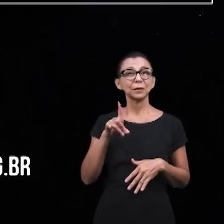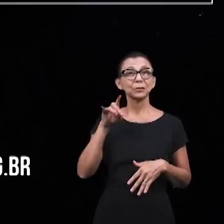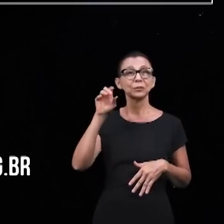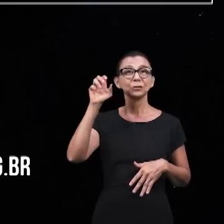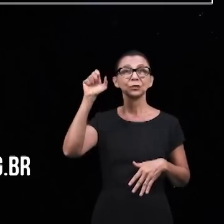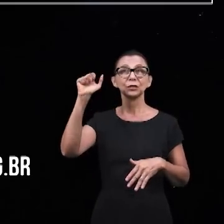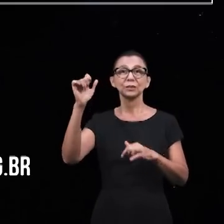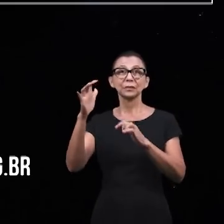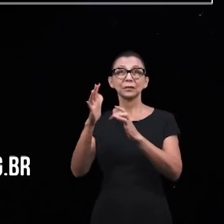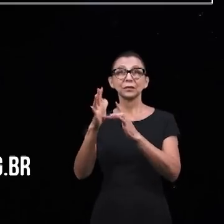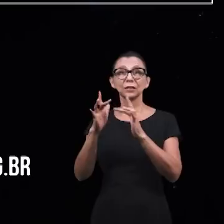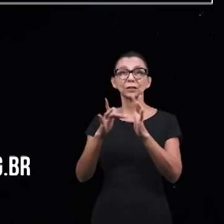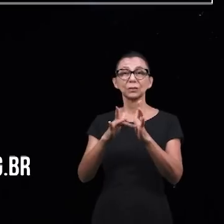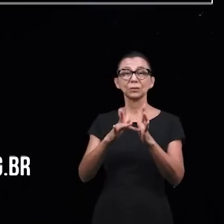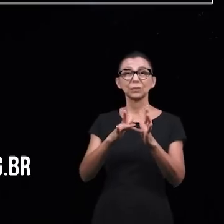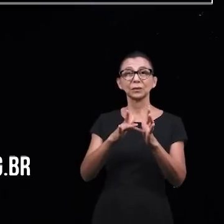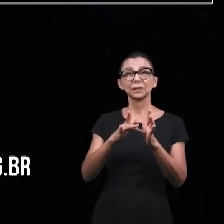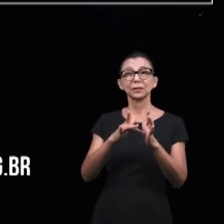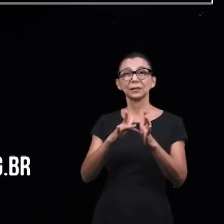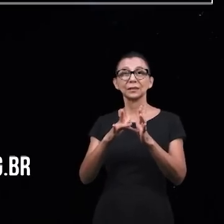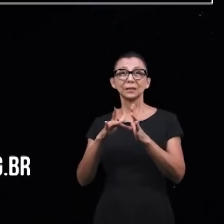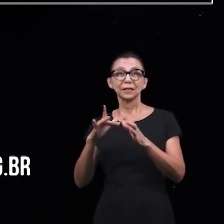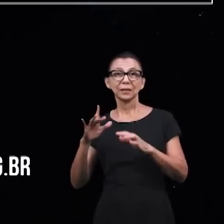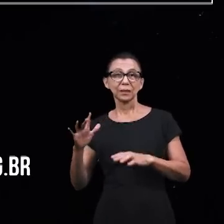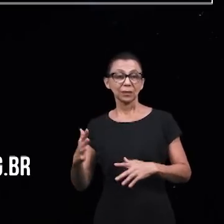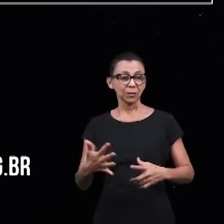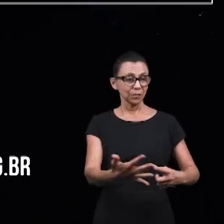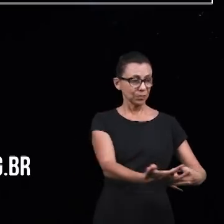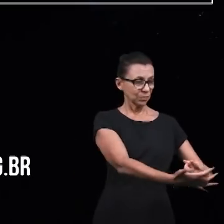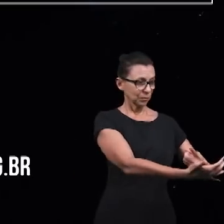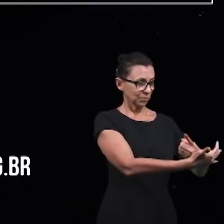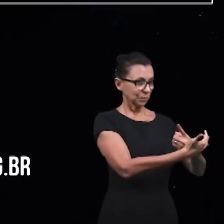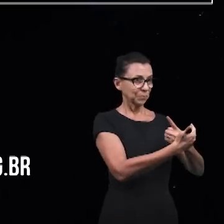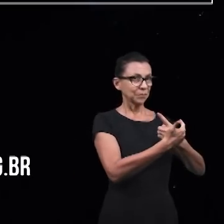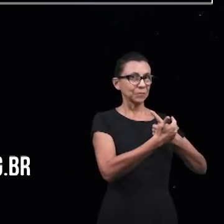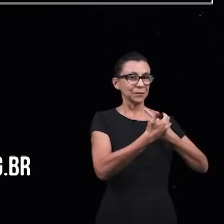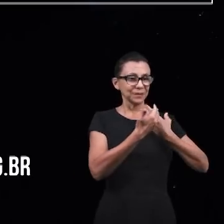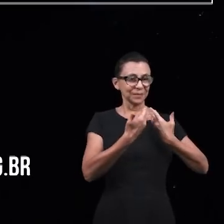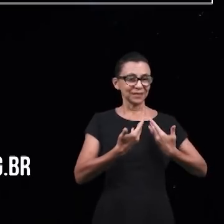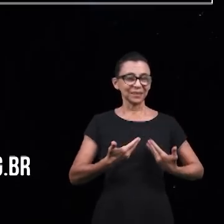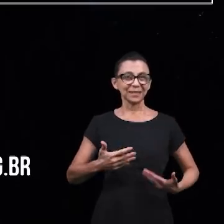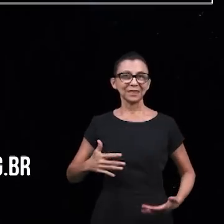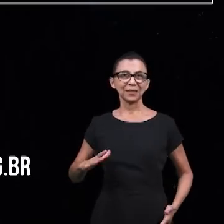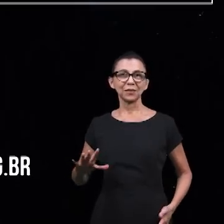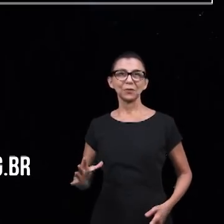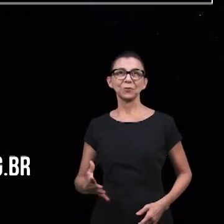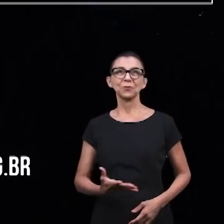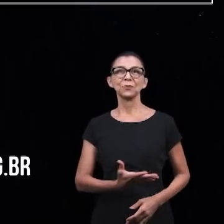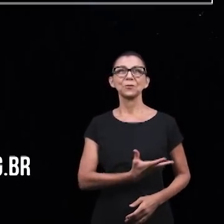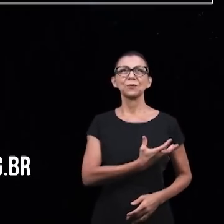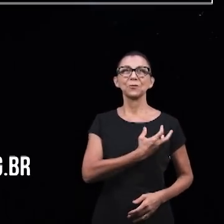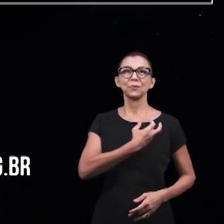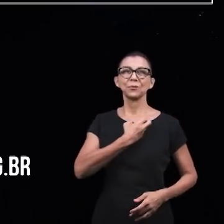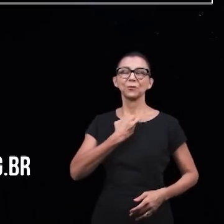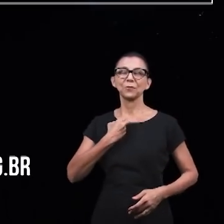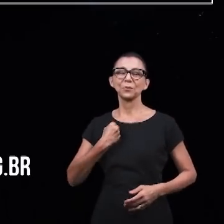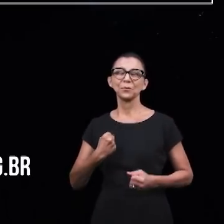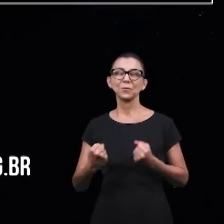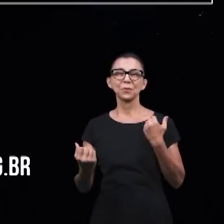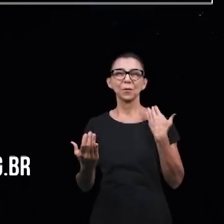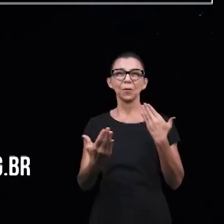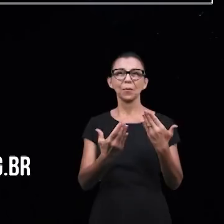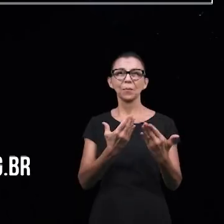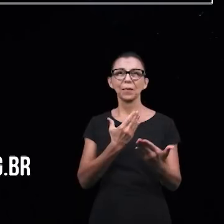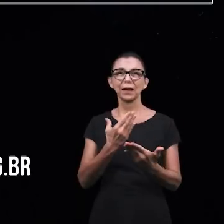Salvador me achou. Tal como a flor que no jardim